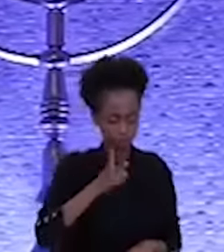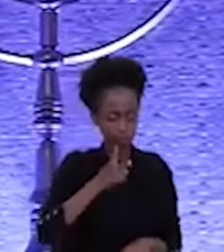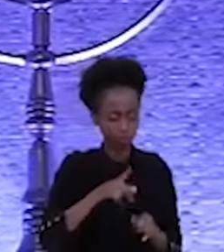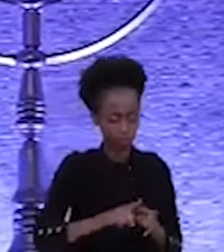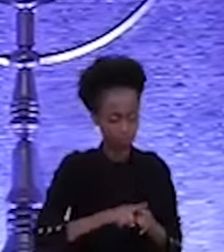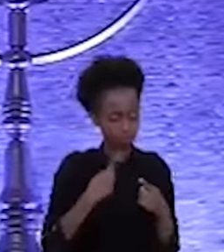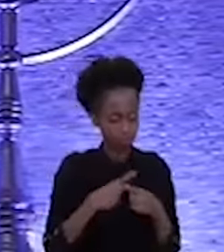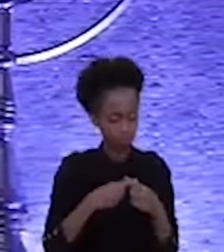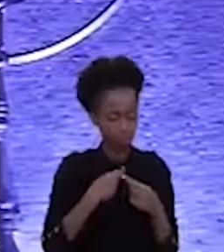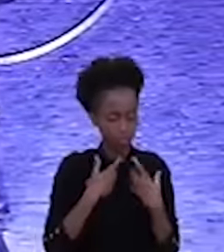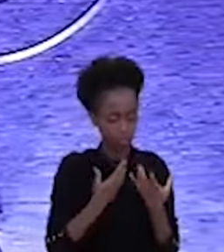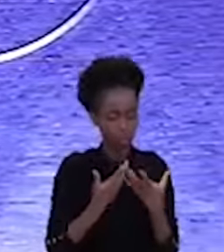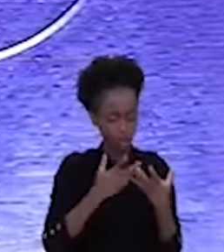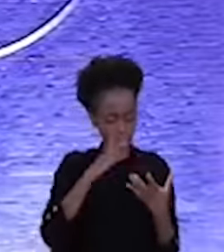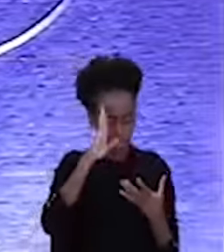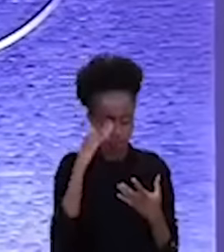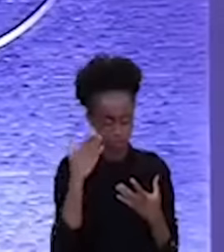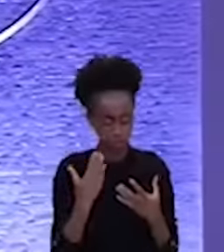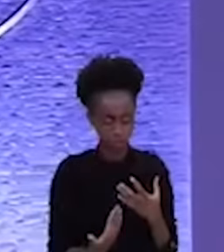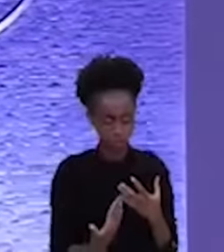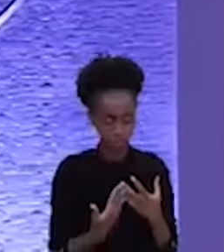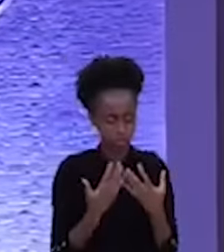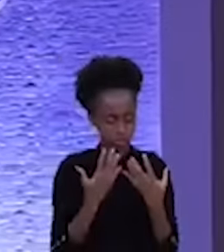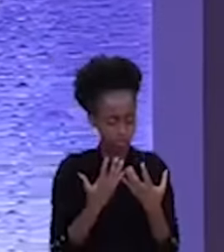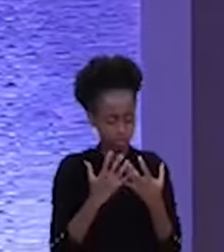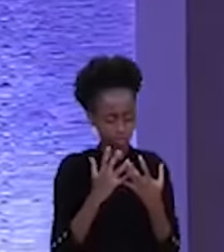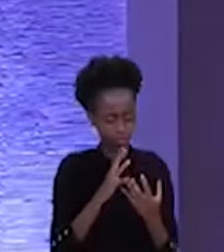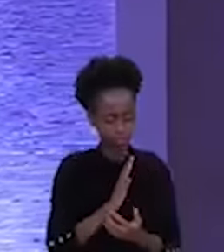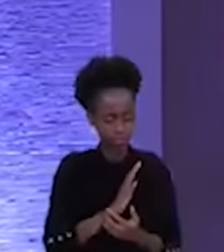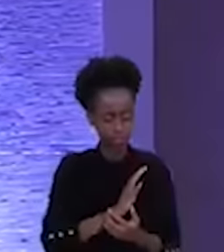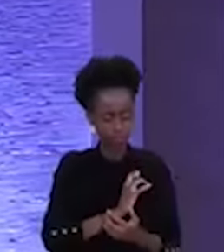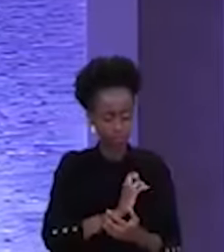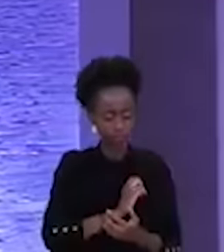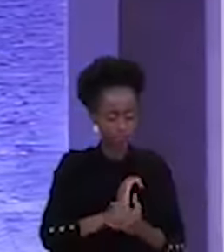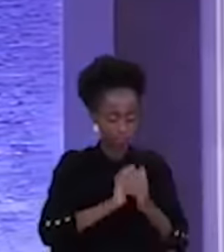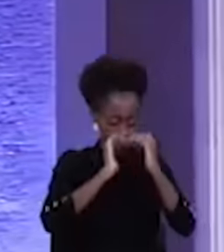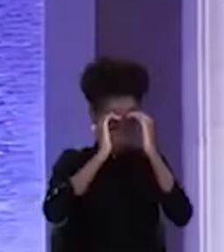porque quero te honrar, quero te amar, te obedecer.